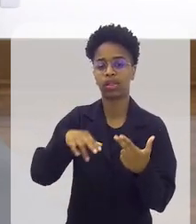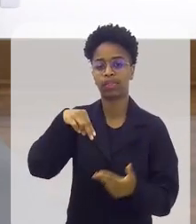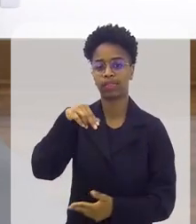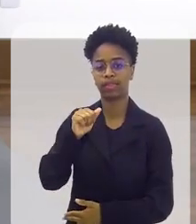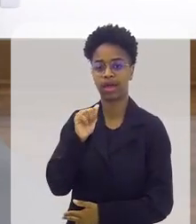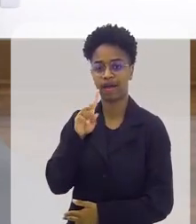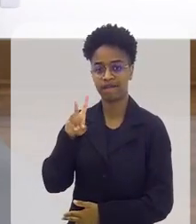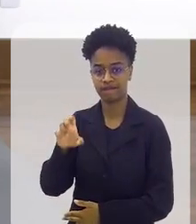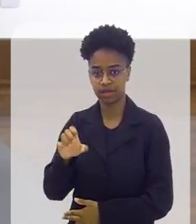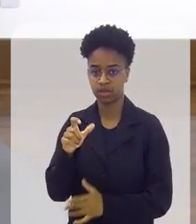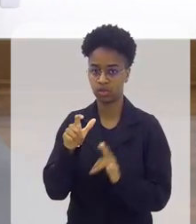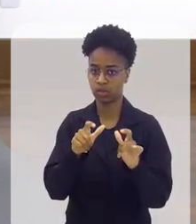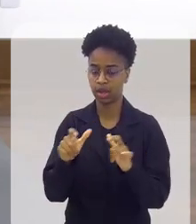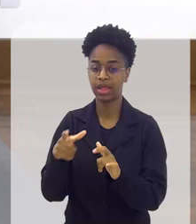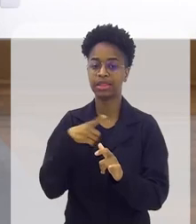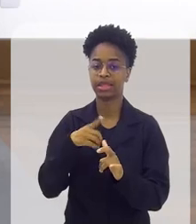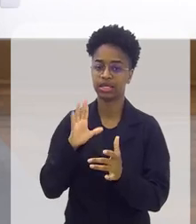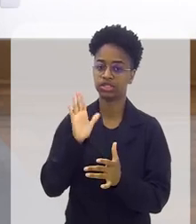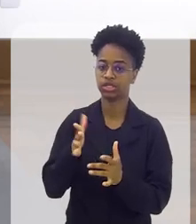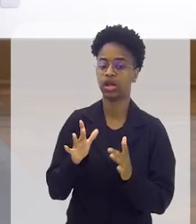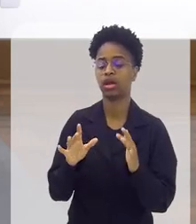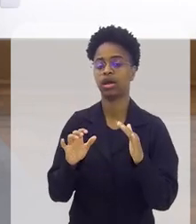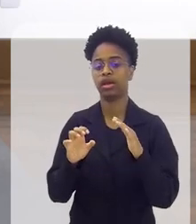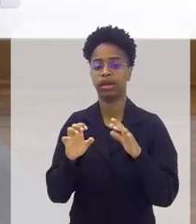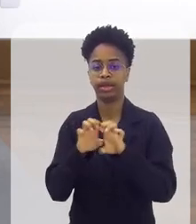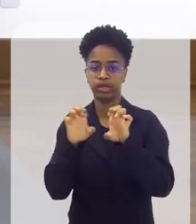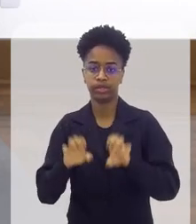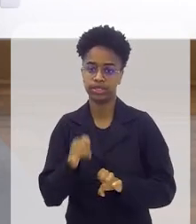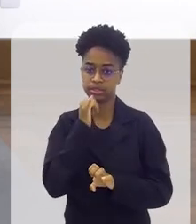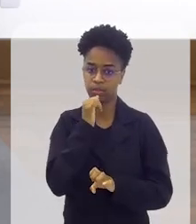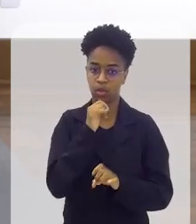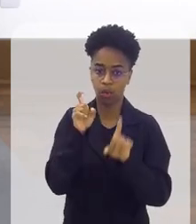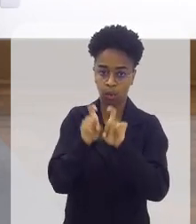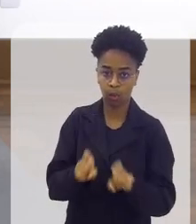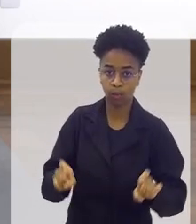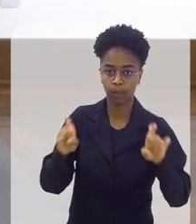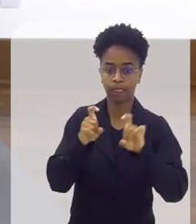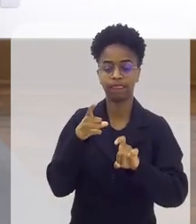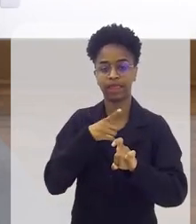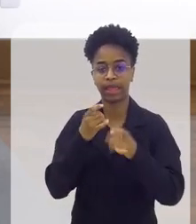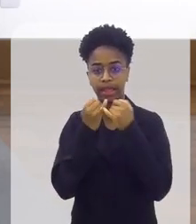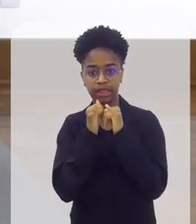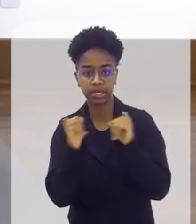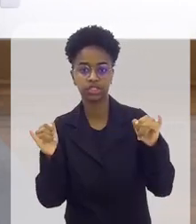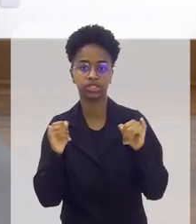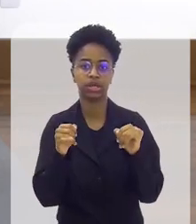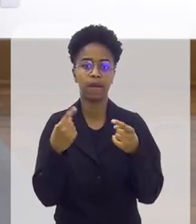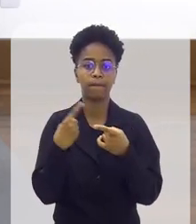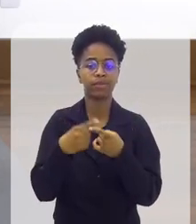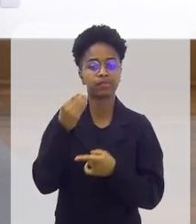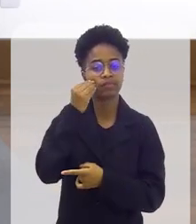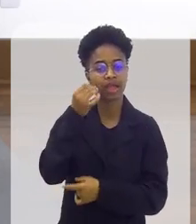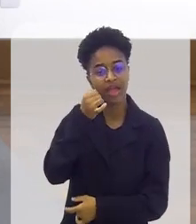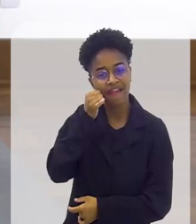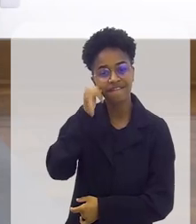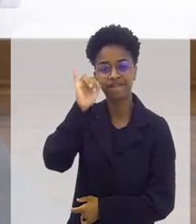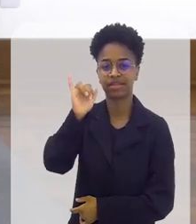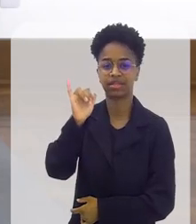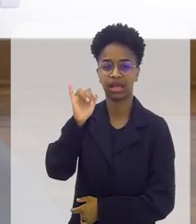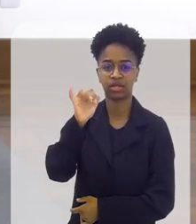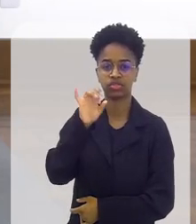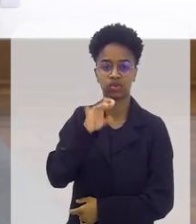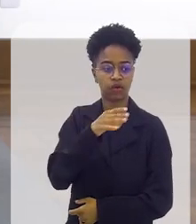espaços nave que já existem, um espaço que já tenha infraestrutura como computadores, que já tenha energia, para que não seja